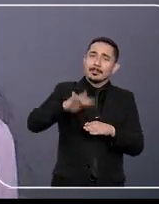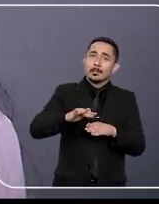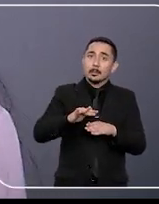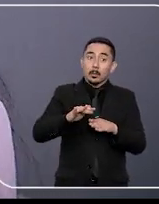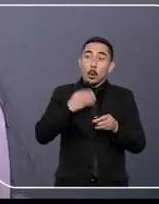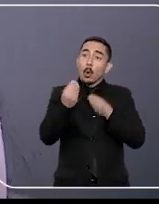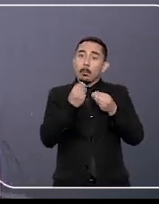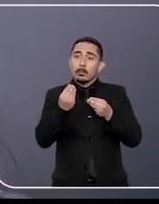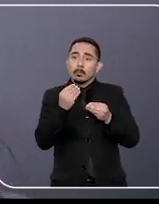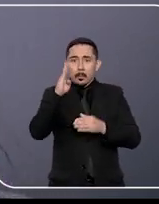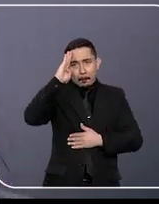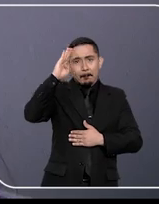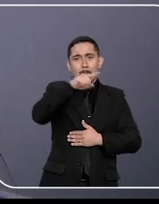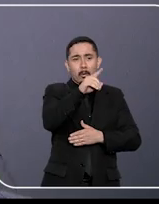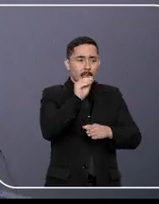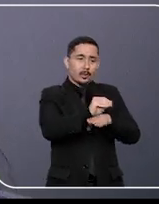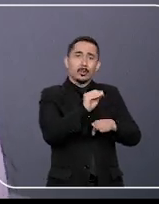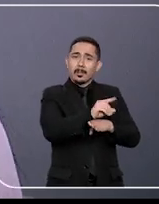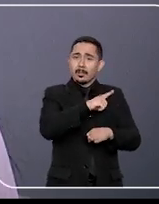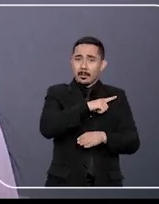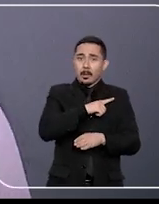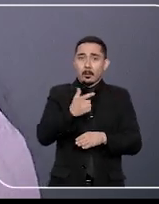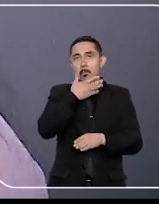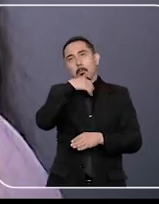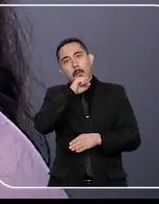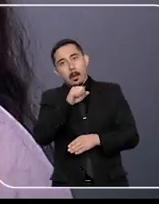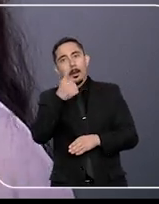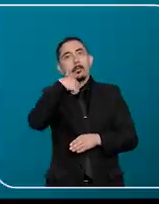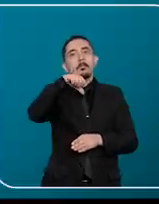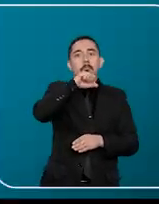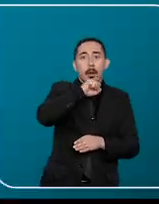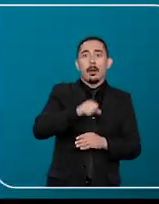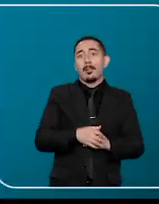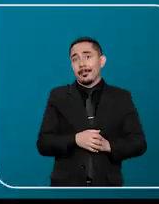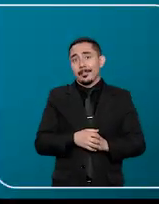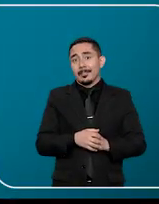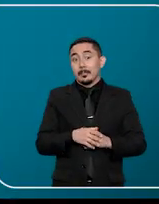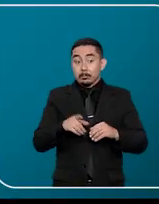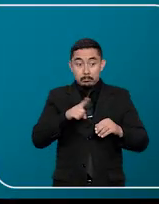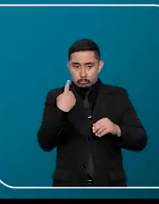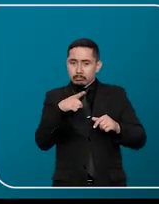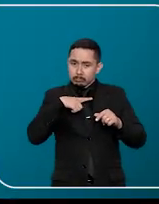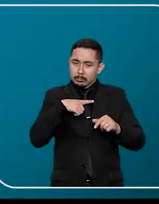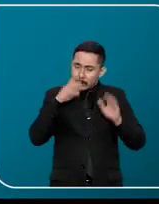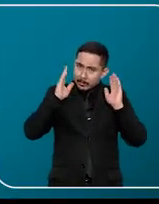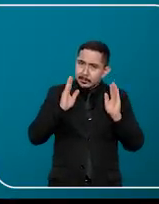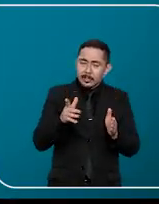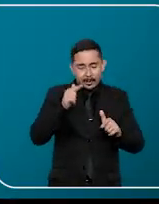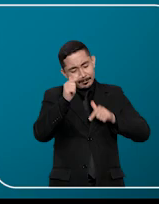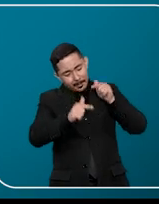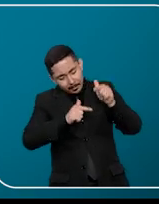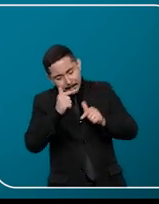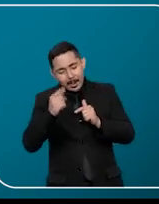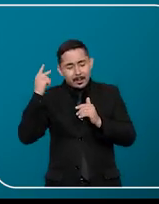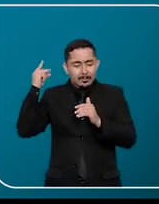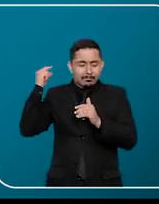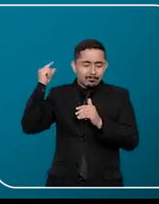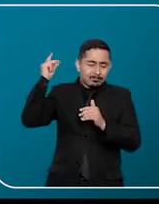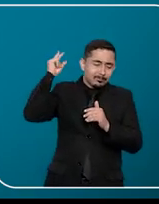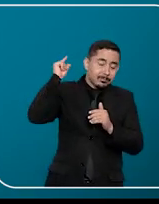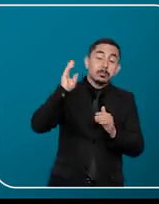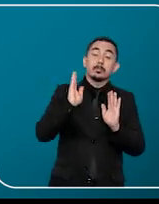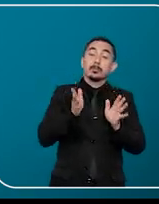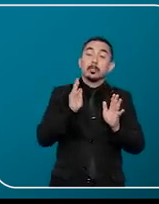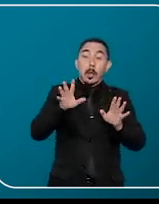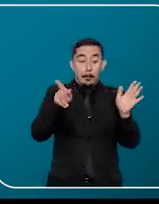nas principais fontes, né, de cuidado da criança, que são os pais, e a gente já tem um trabalho aí longo já de palestras, né,